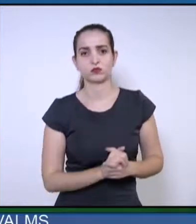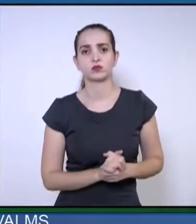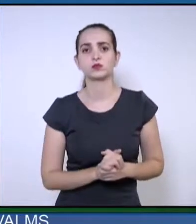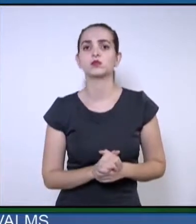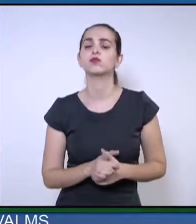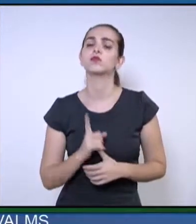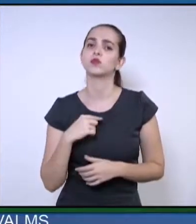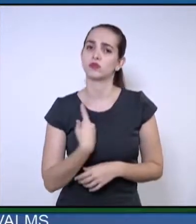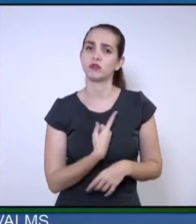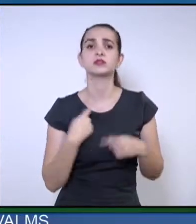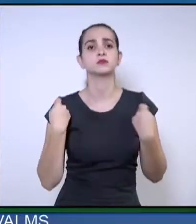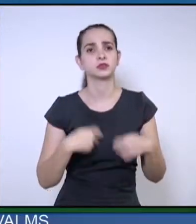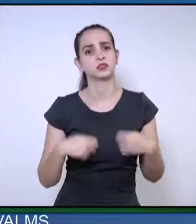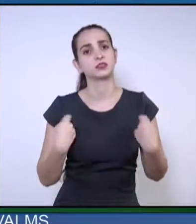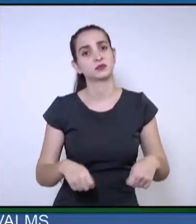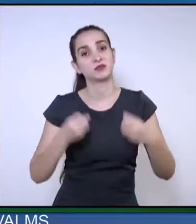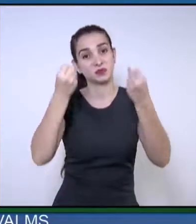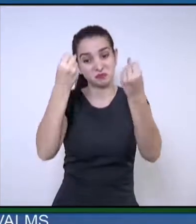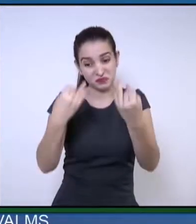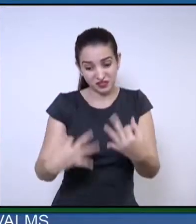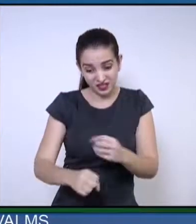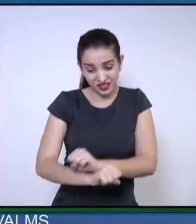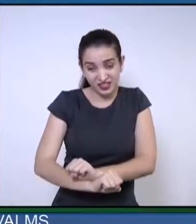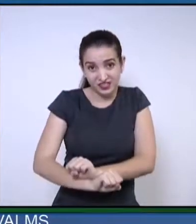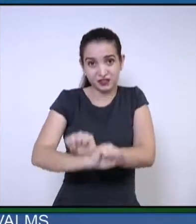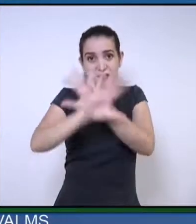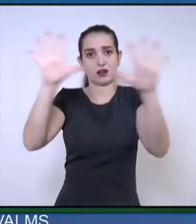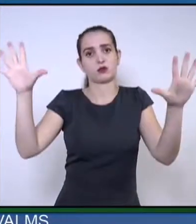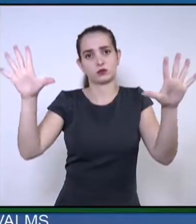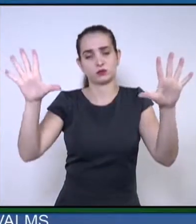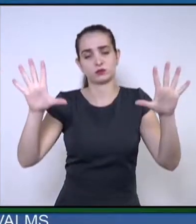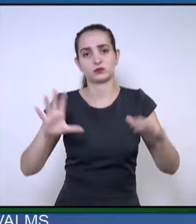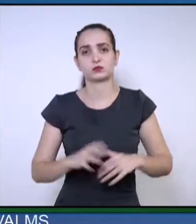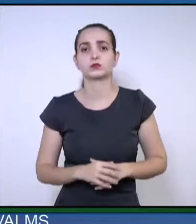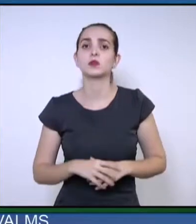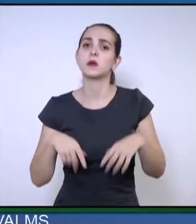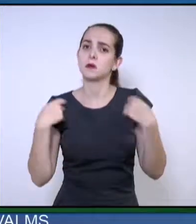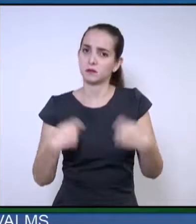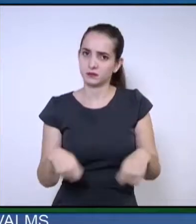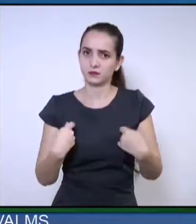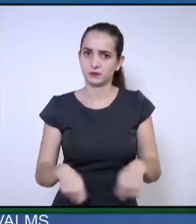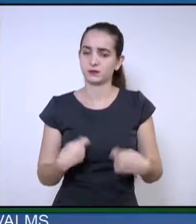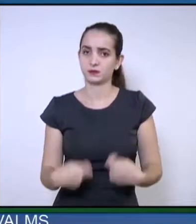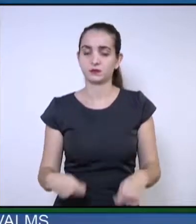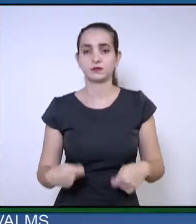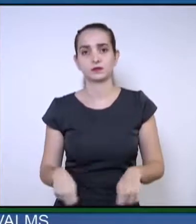É preciso que seja esclarecido. É preciso.